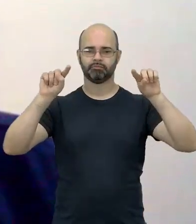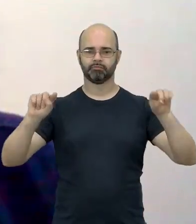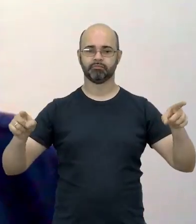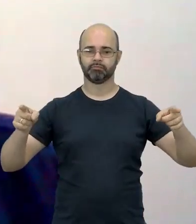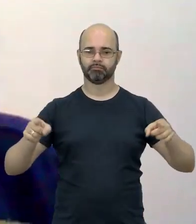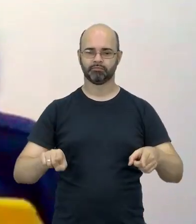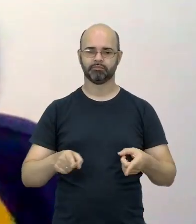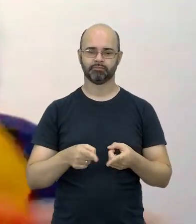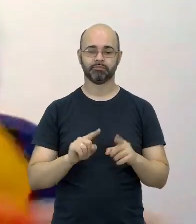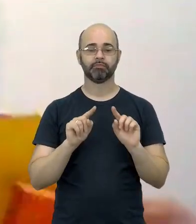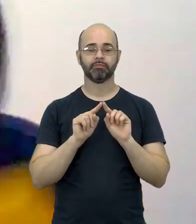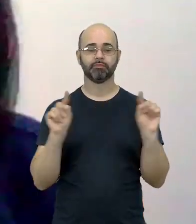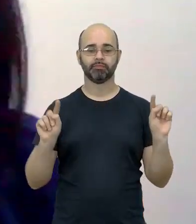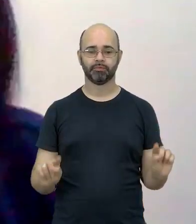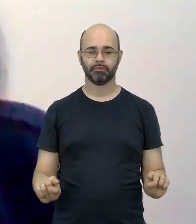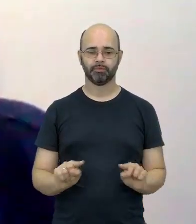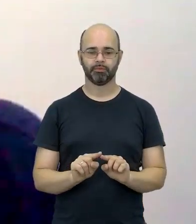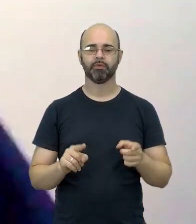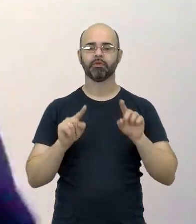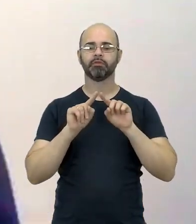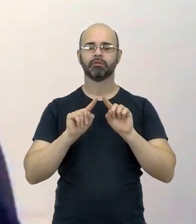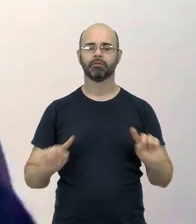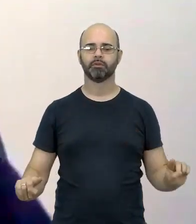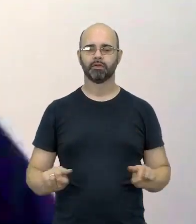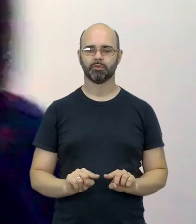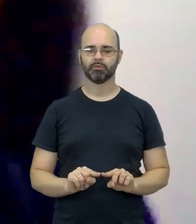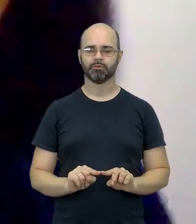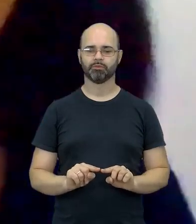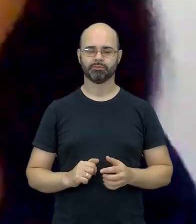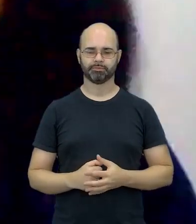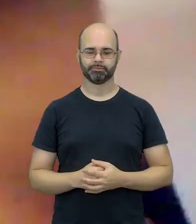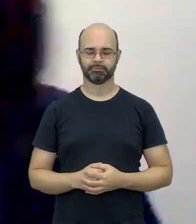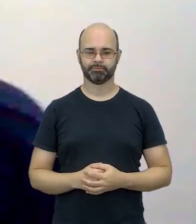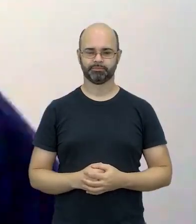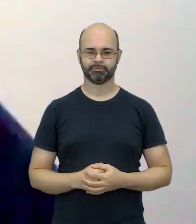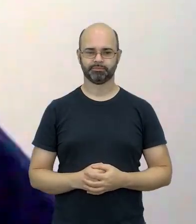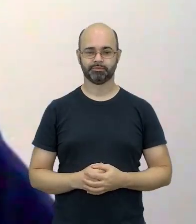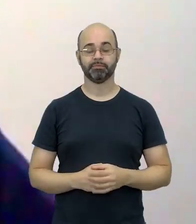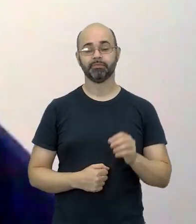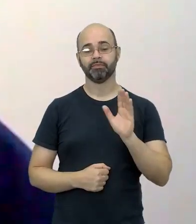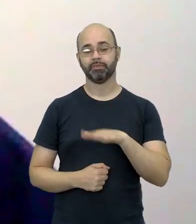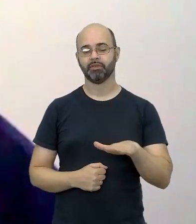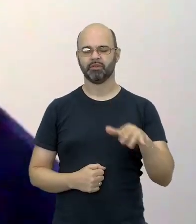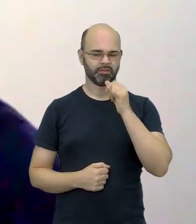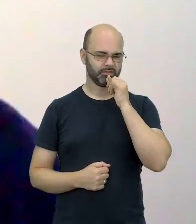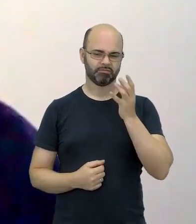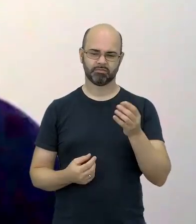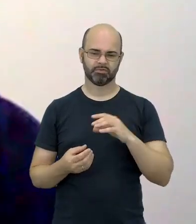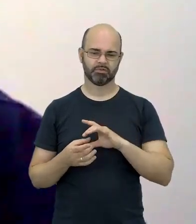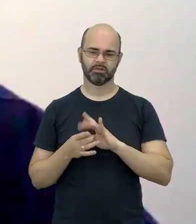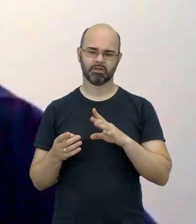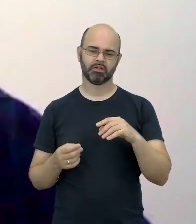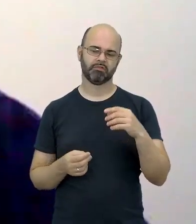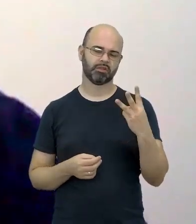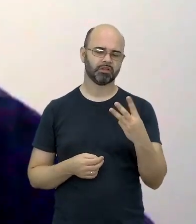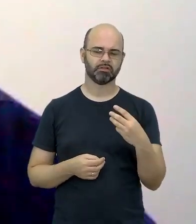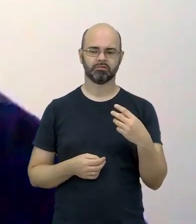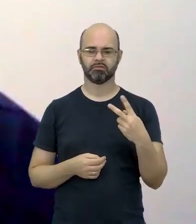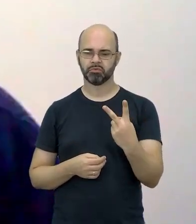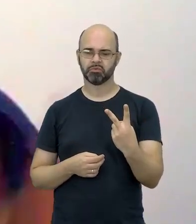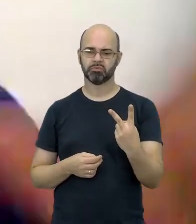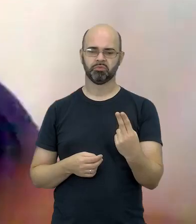o quadrado e o triângulo. E aí as crianças, né, vocês podem juntá-las em trios ou duplas,